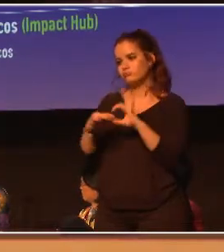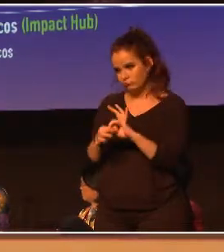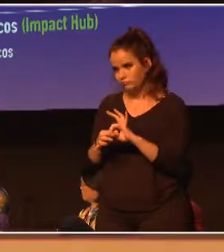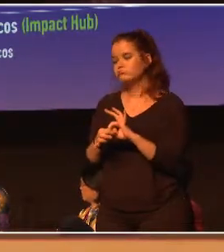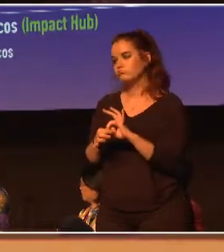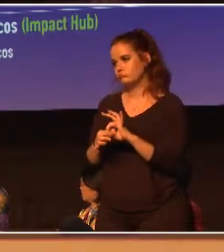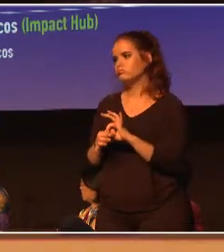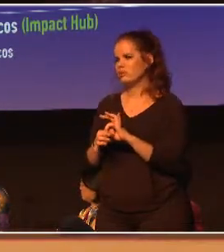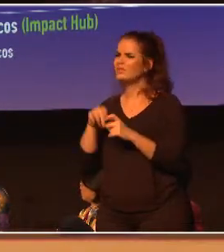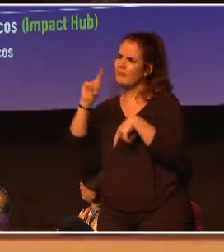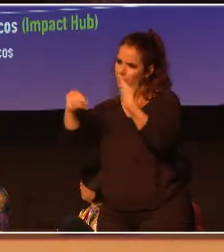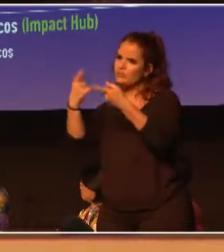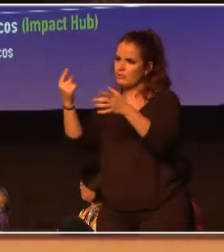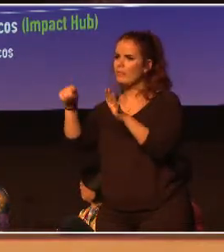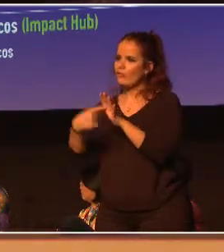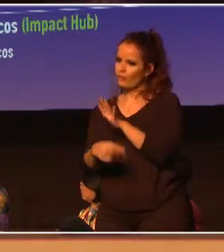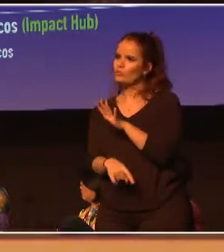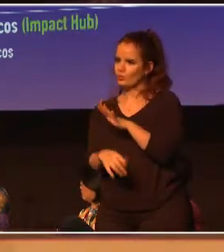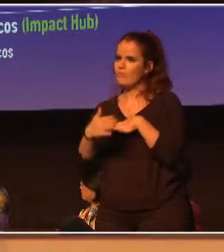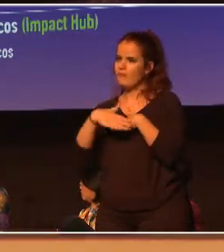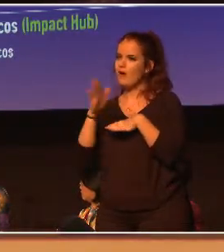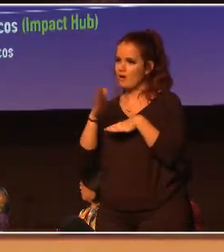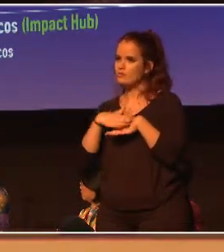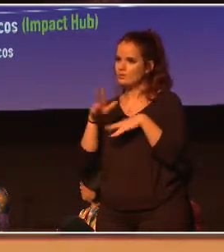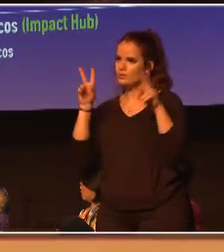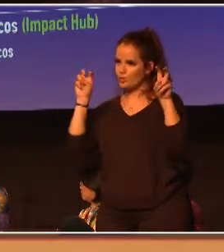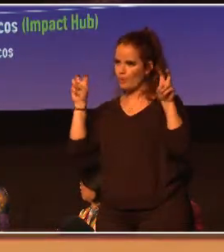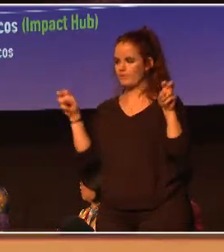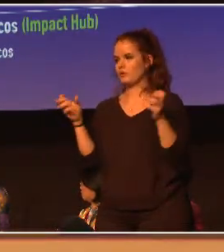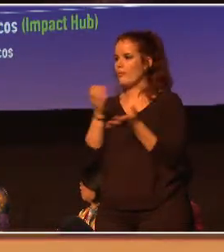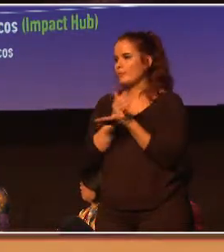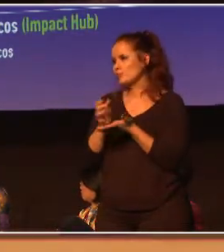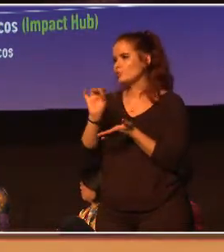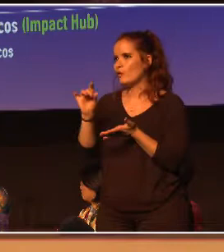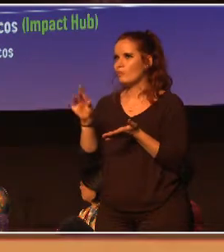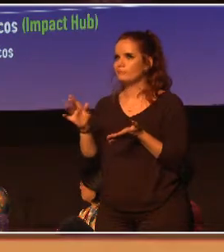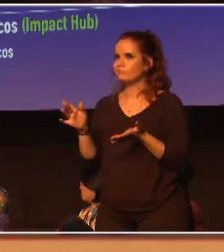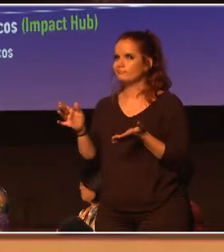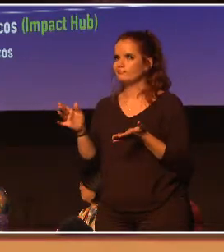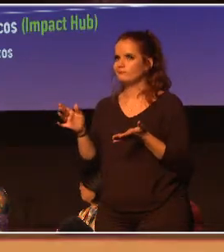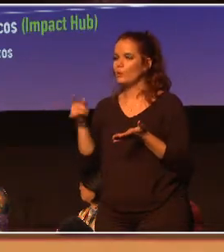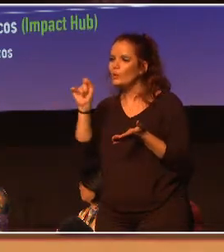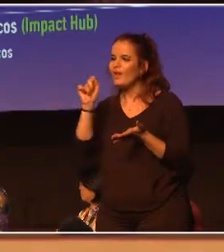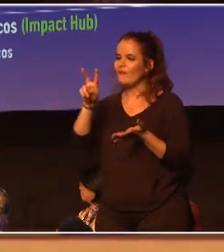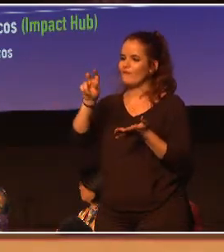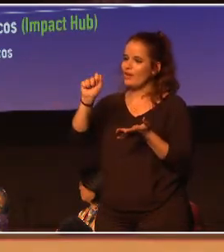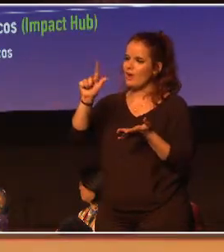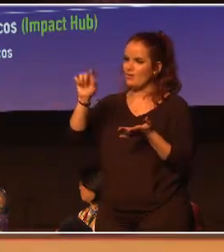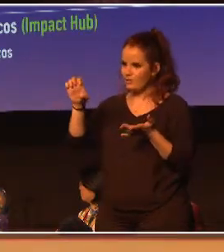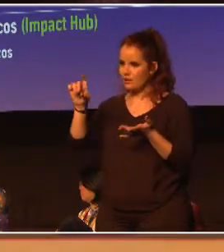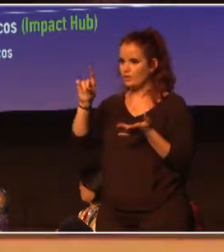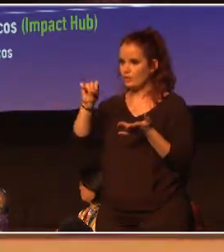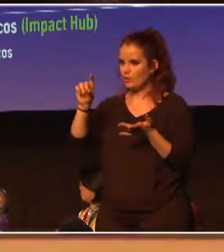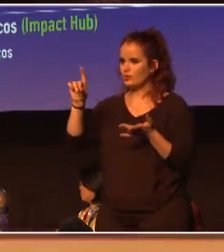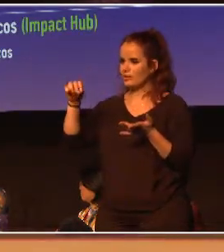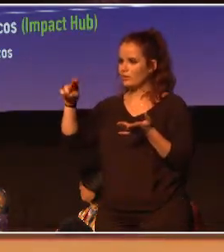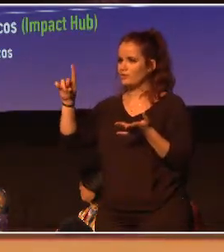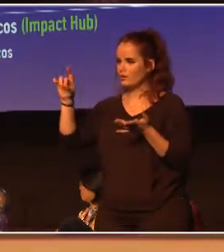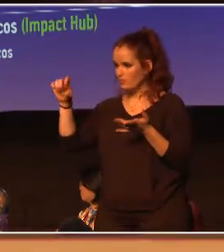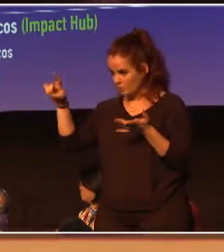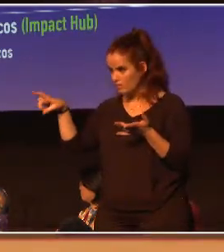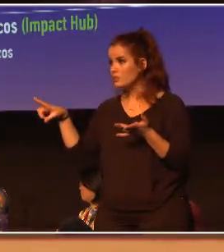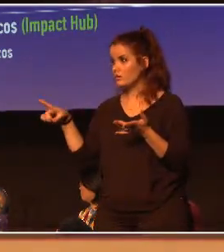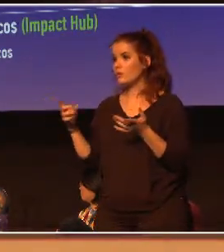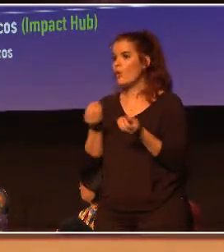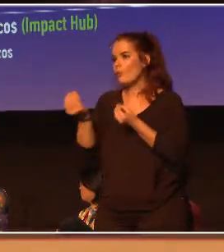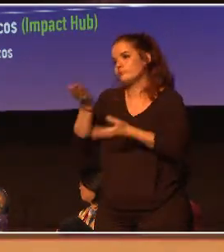Eu depois vou aprofundar um pouco mais, mas acho que, a princípio, eu queria só comentar um pouco sobre o que é a Vale do Dendê. E o objetivo hoje é